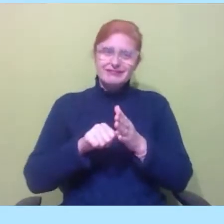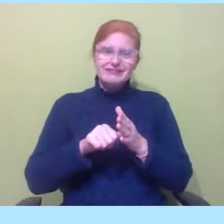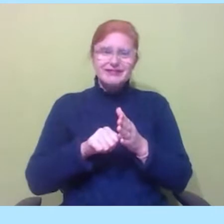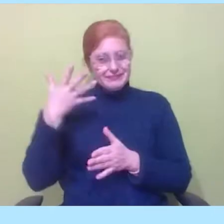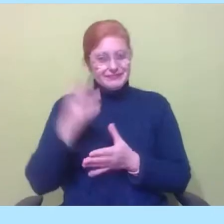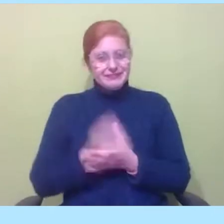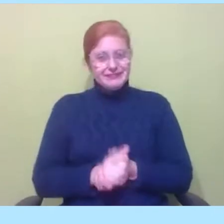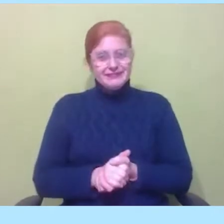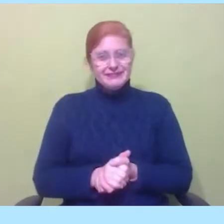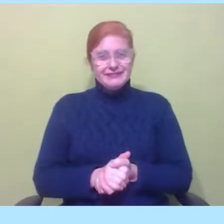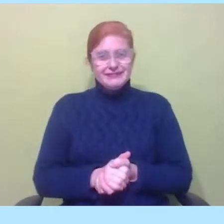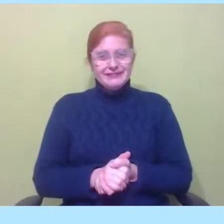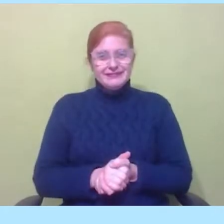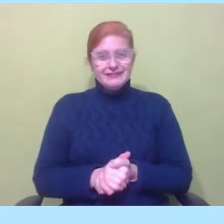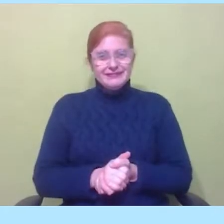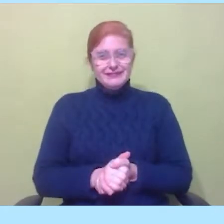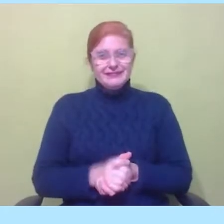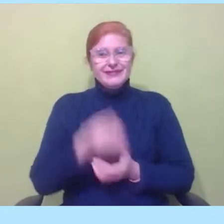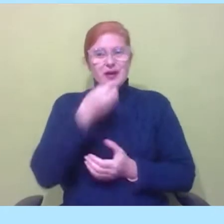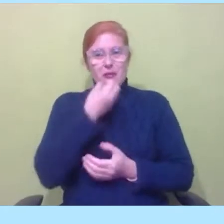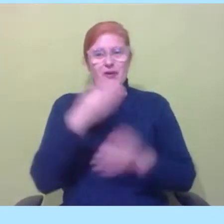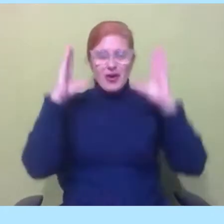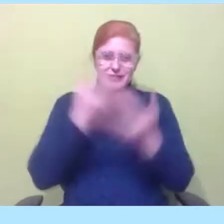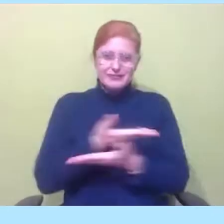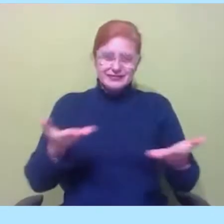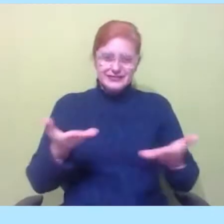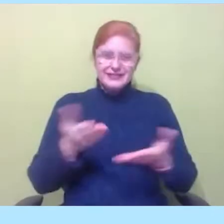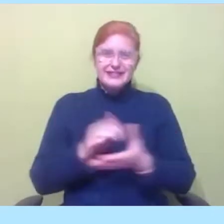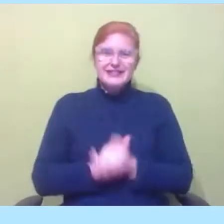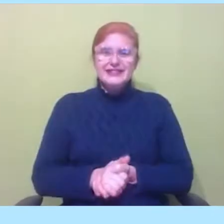Sim, boa noite a todos, todas.